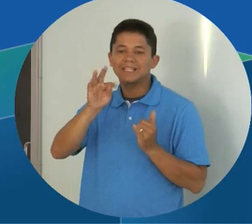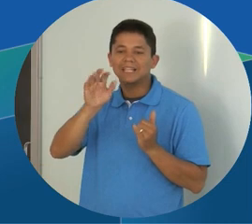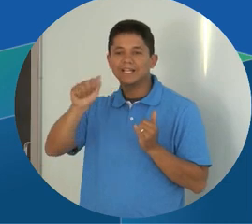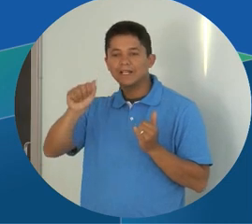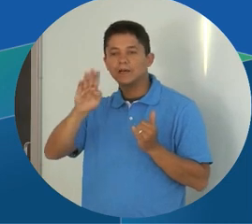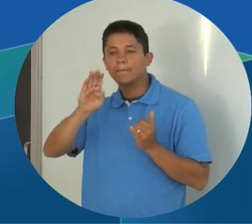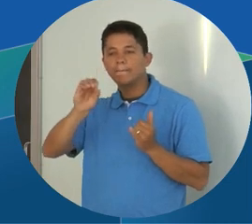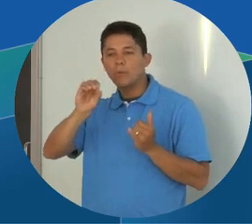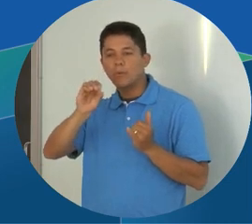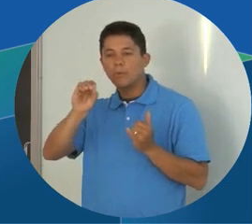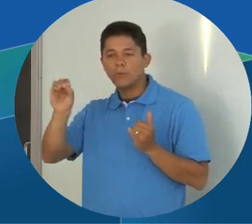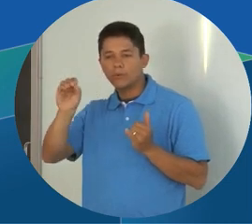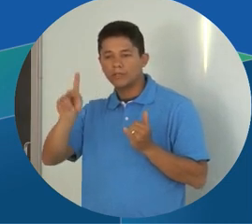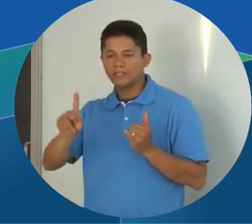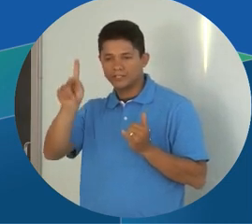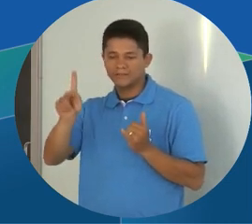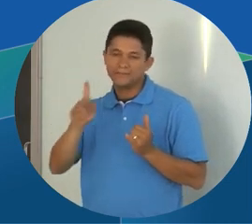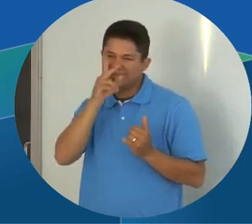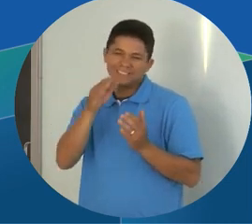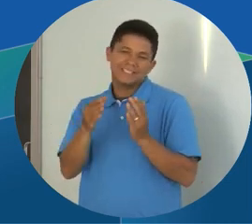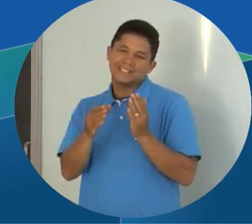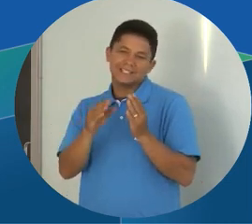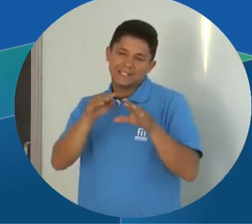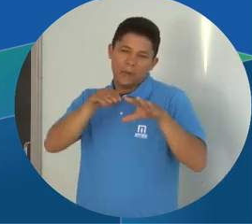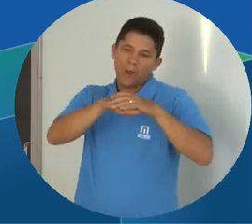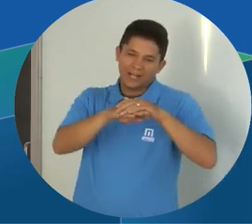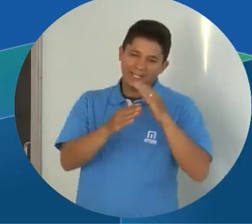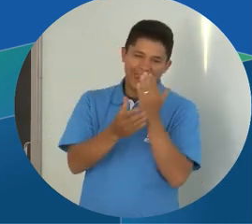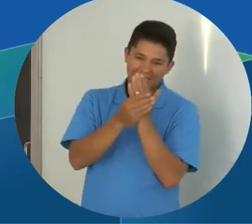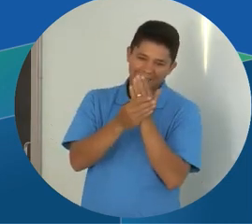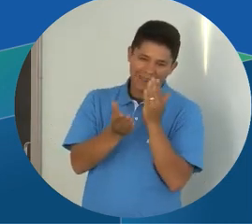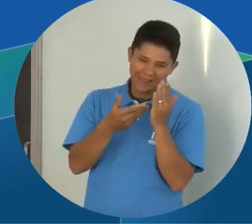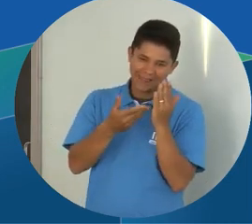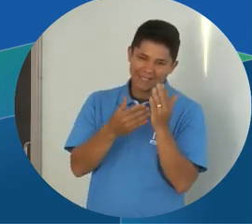de prazo de execução, as informações de volumetria,